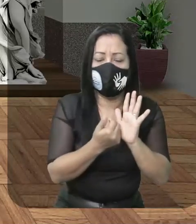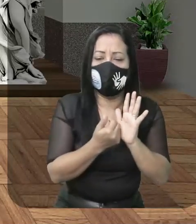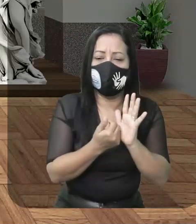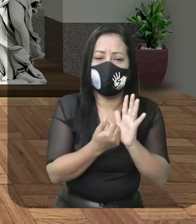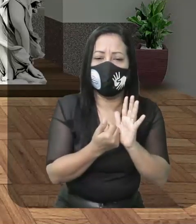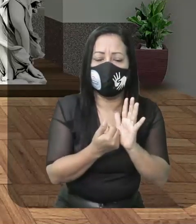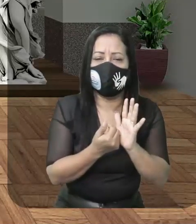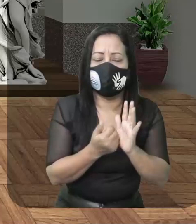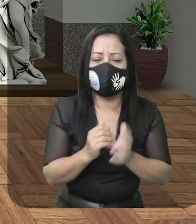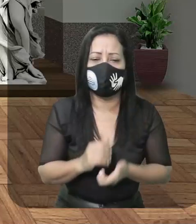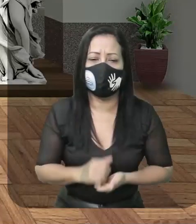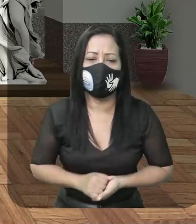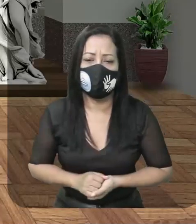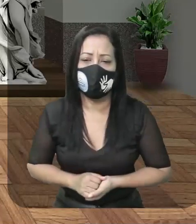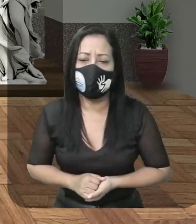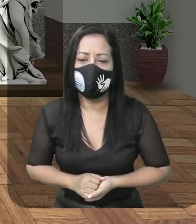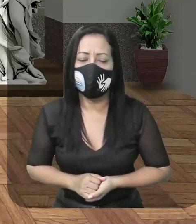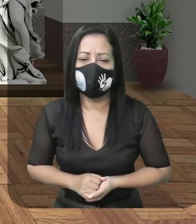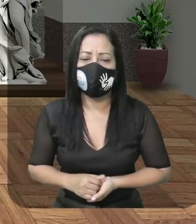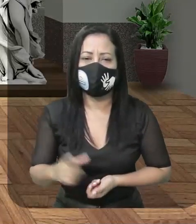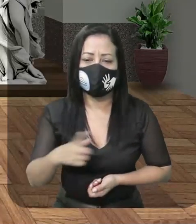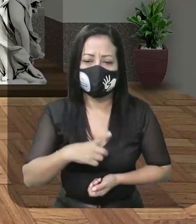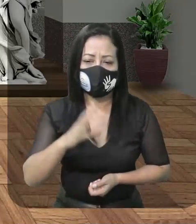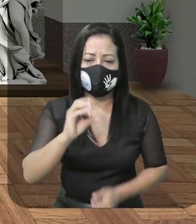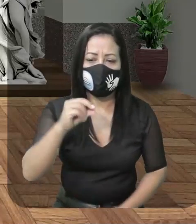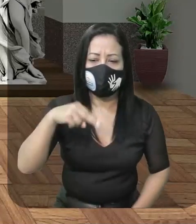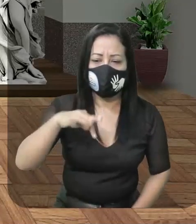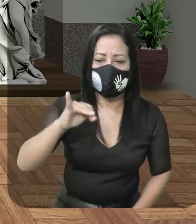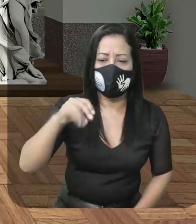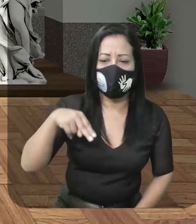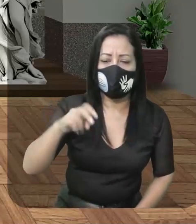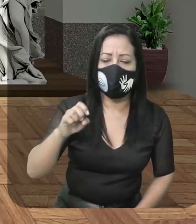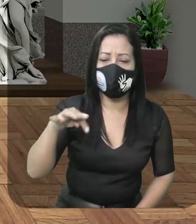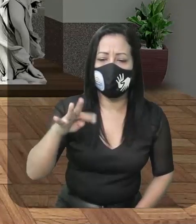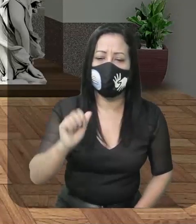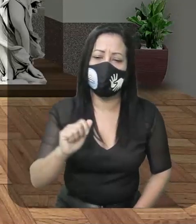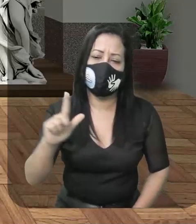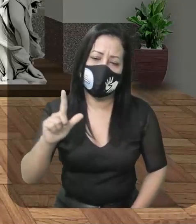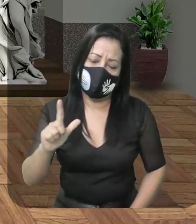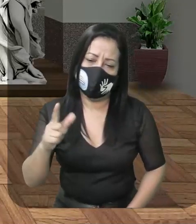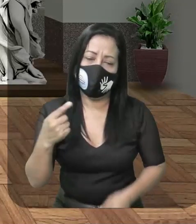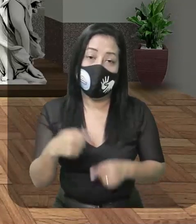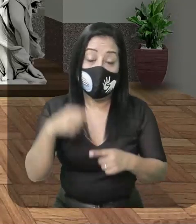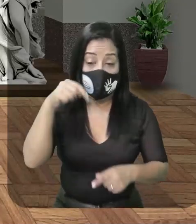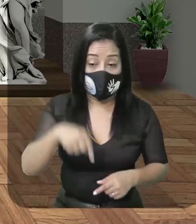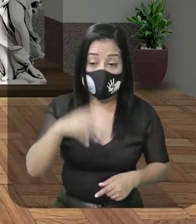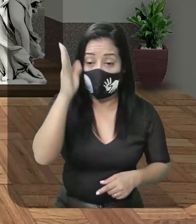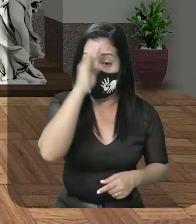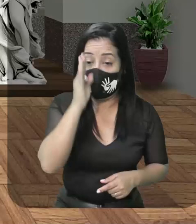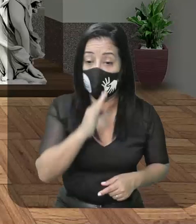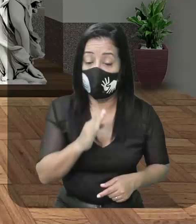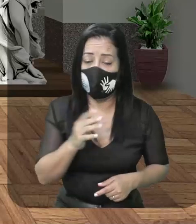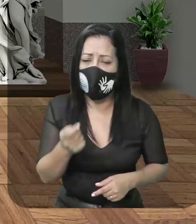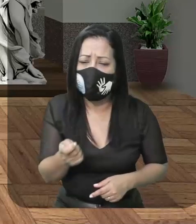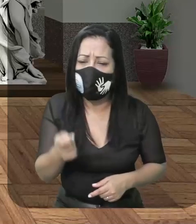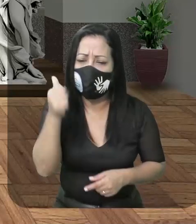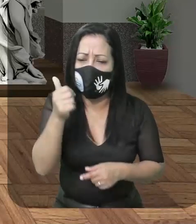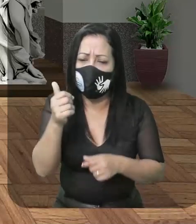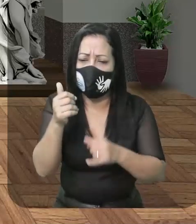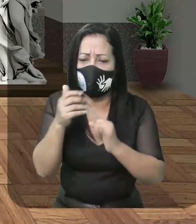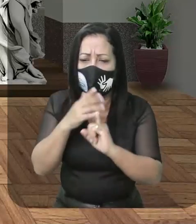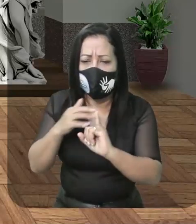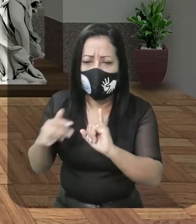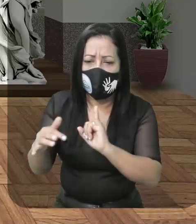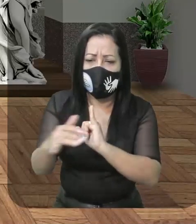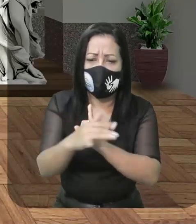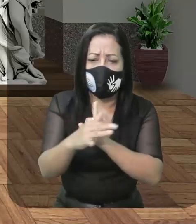continental. Nós temos poucas ilhas aqui no Brasil que têm importância em detrimento